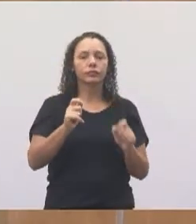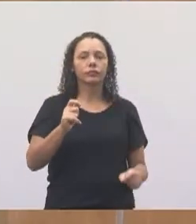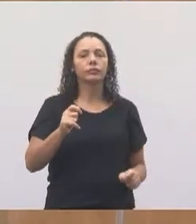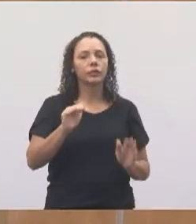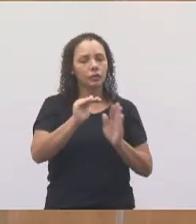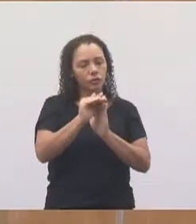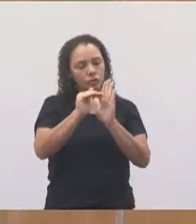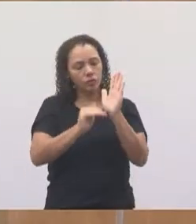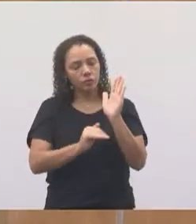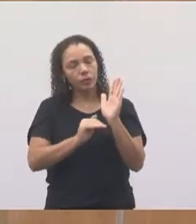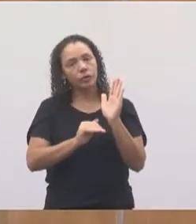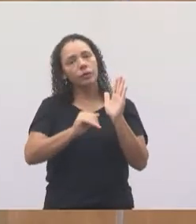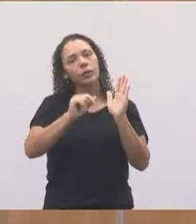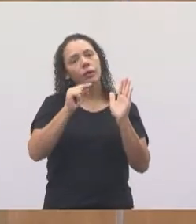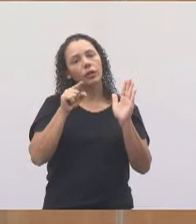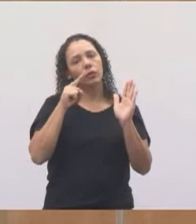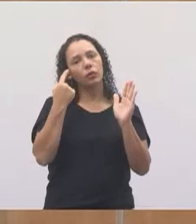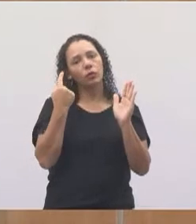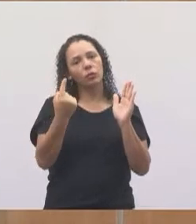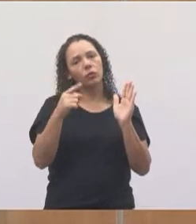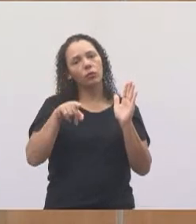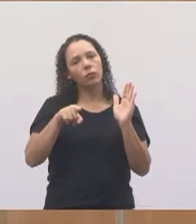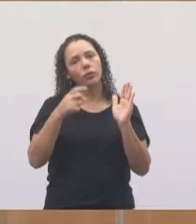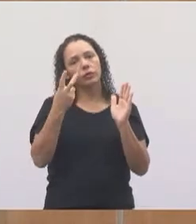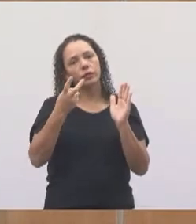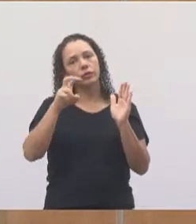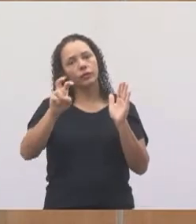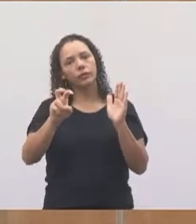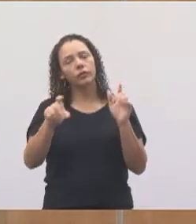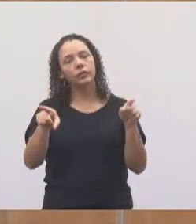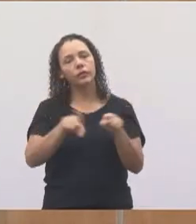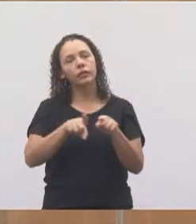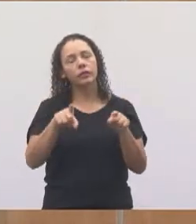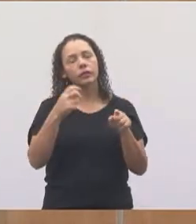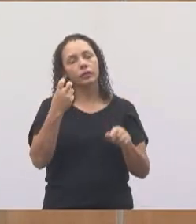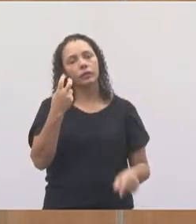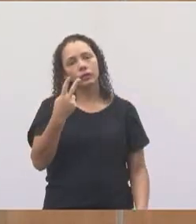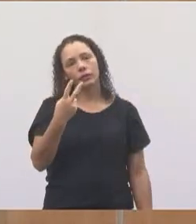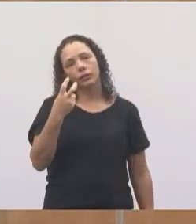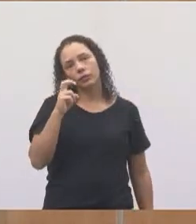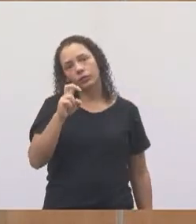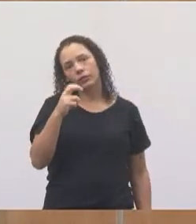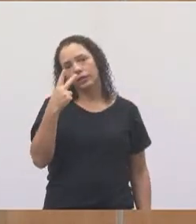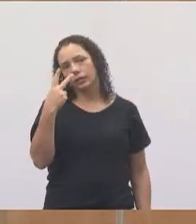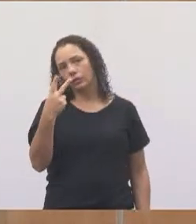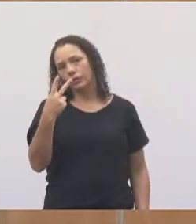reduzir 1,52, nós estamos estendendo o prazo até